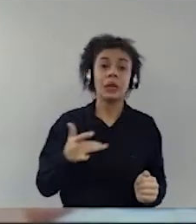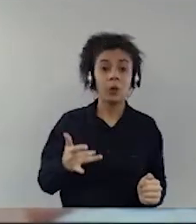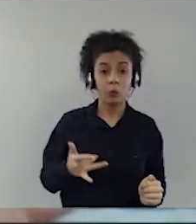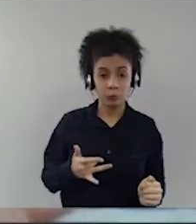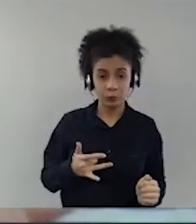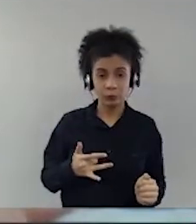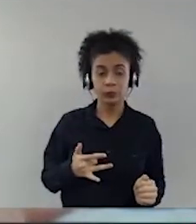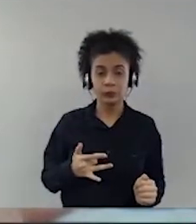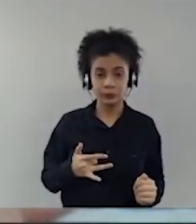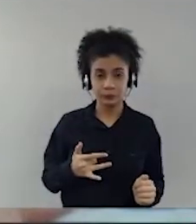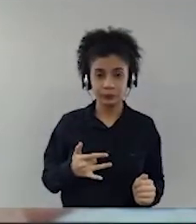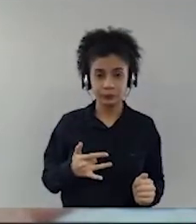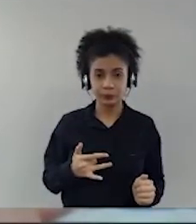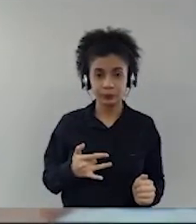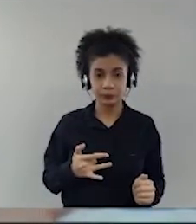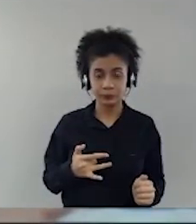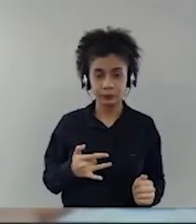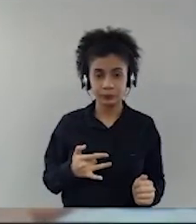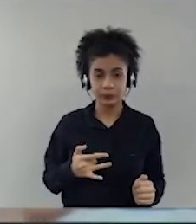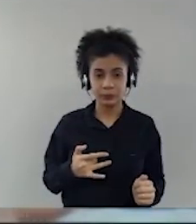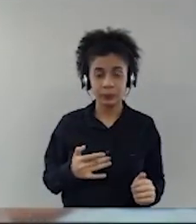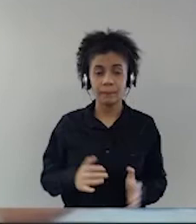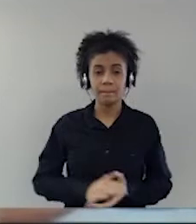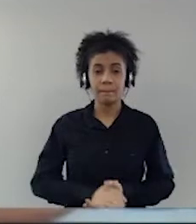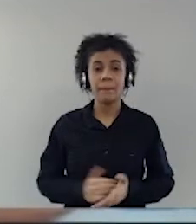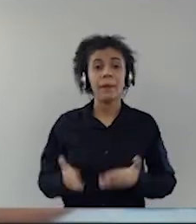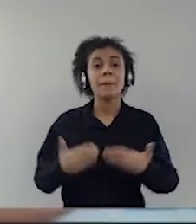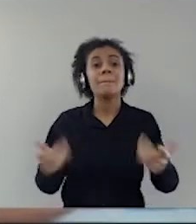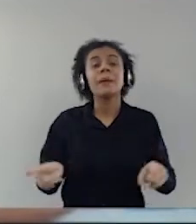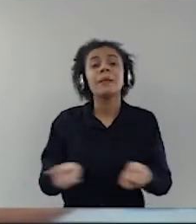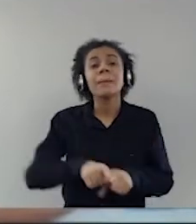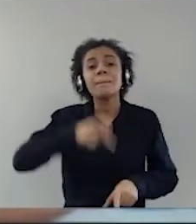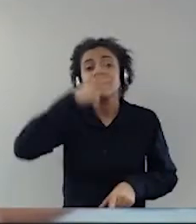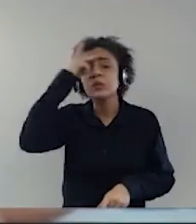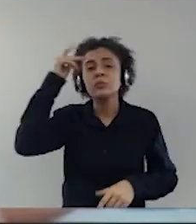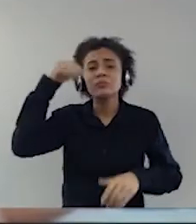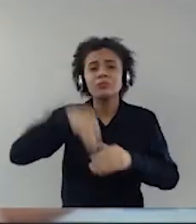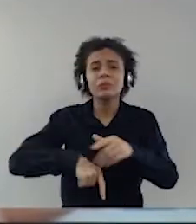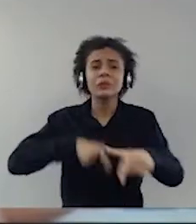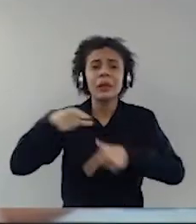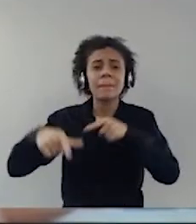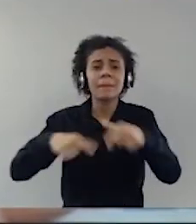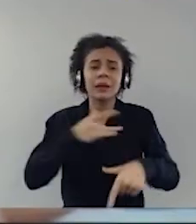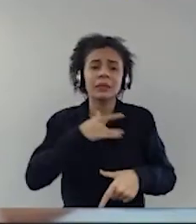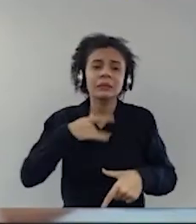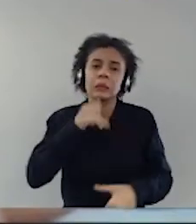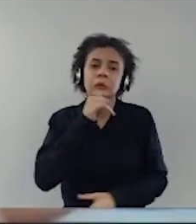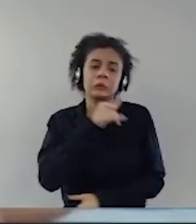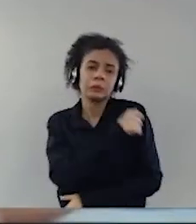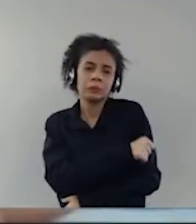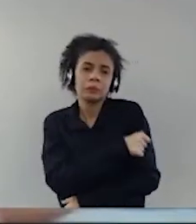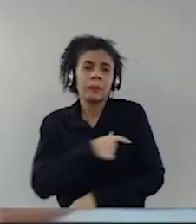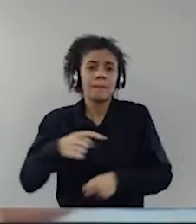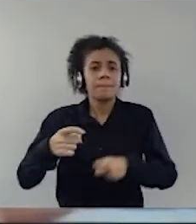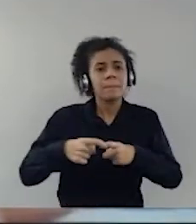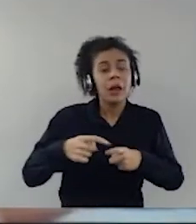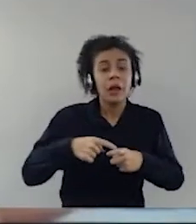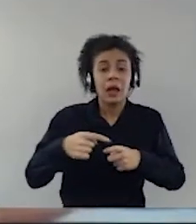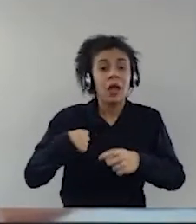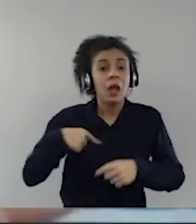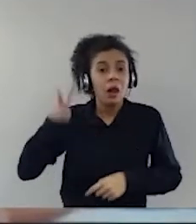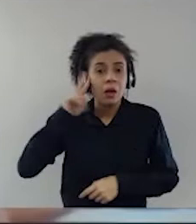Mas, nessa ponta, aos profissionais de saúde. Os profissionais de saúde, em abril eu fiz uma palestra e